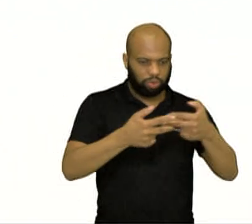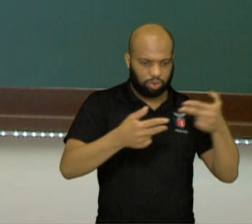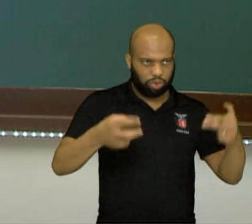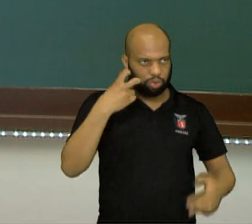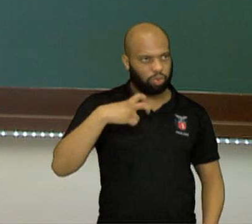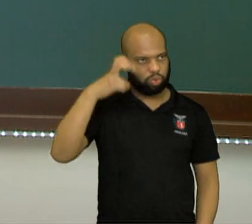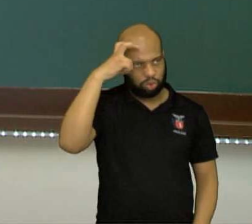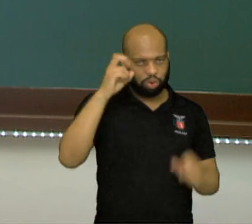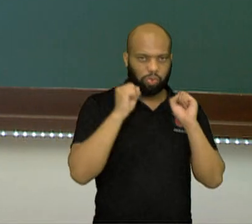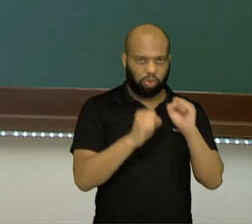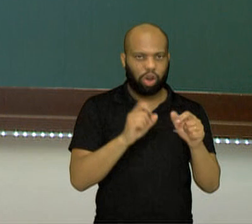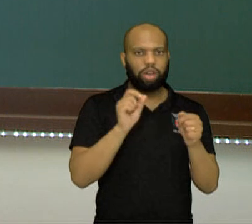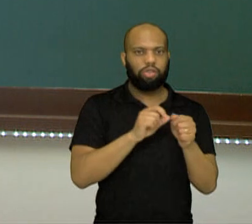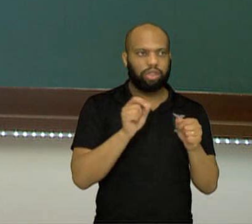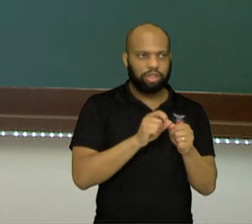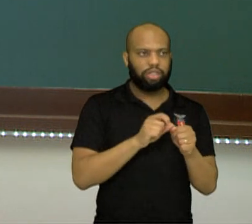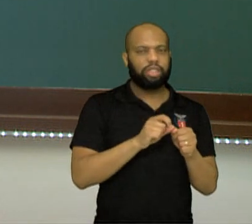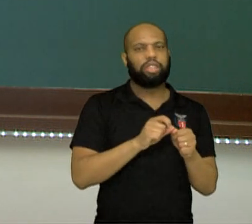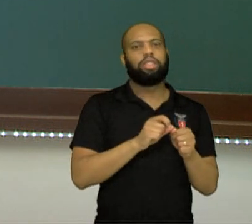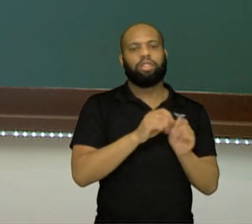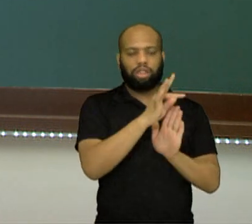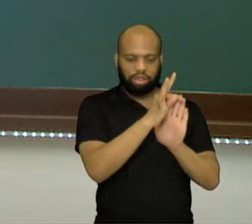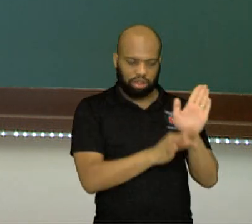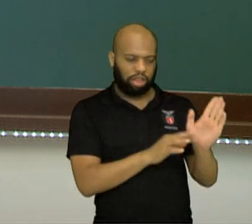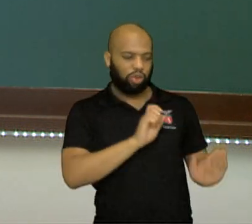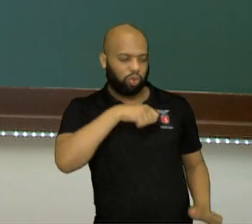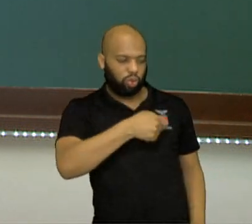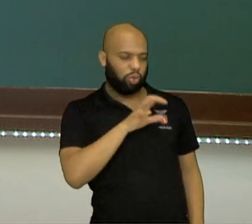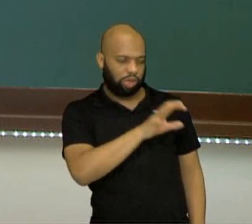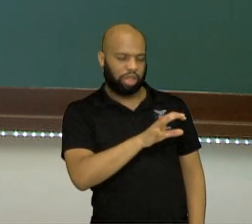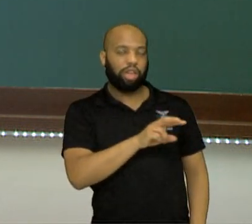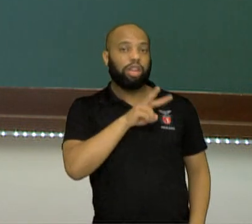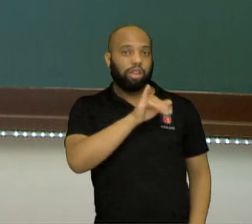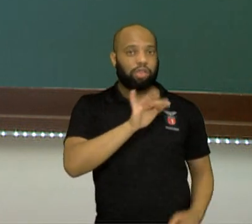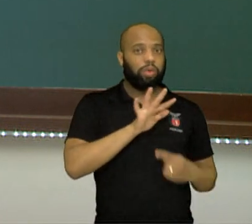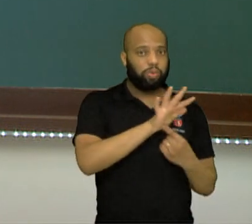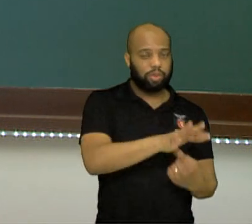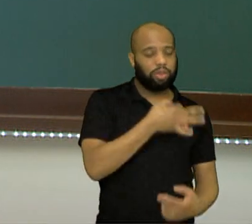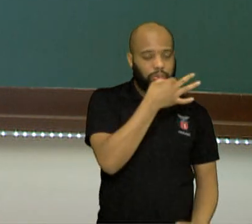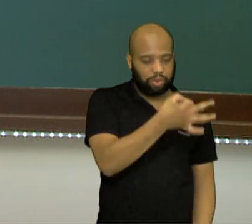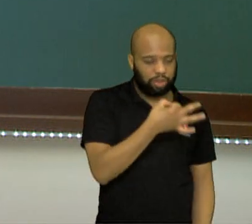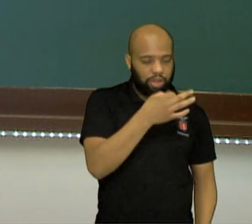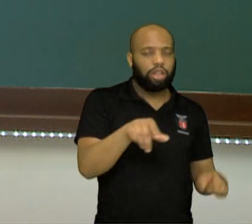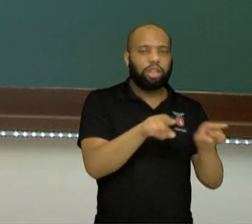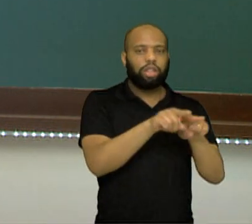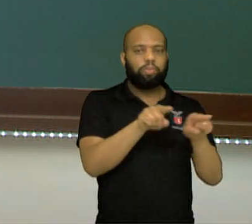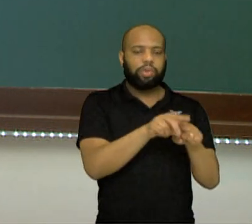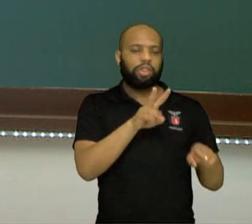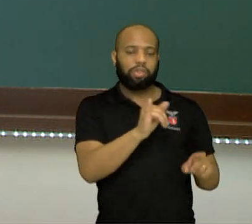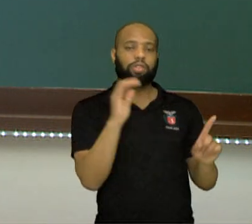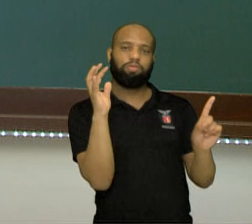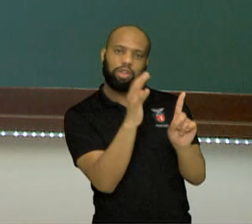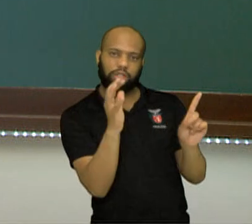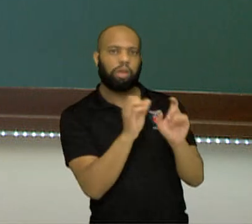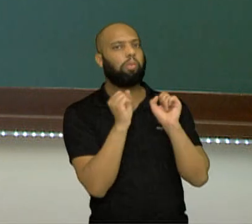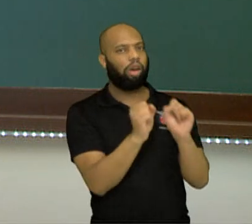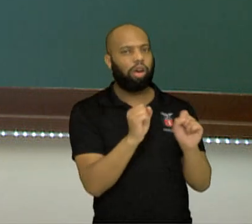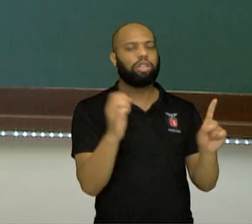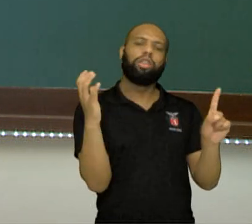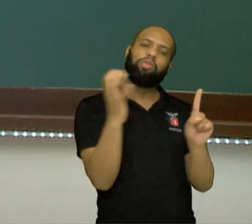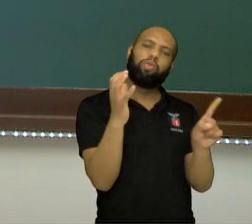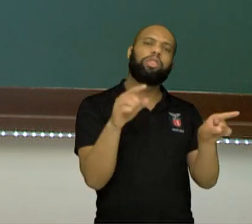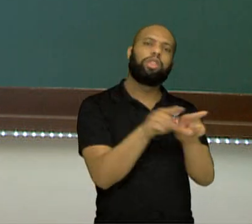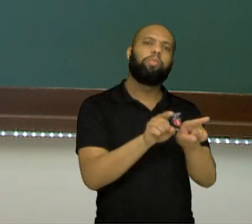ele pode eu posso fazer a resenha sobre ele é ele vai trazer uma opinião e vai influenciar pode né ele pode influenciar